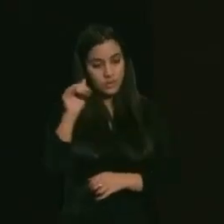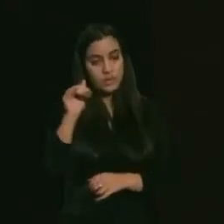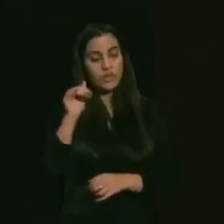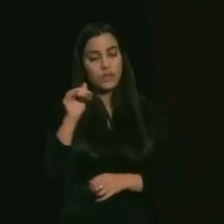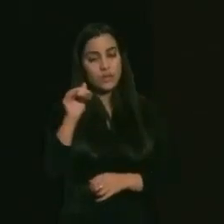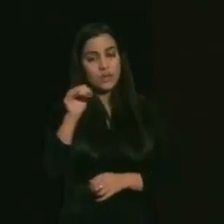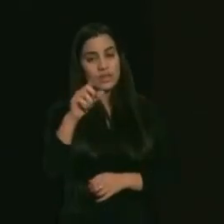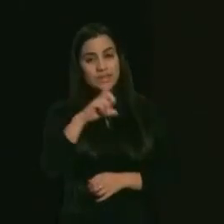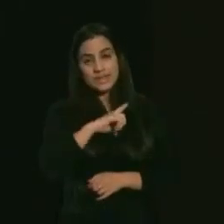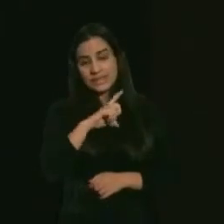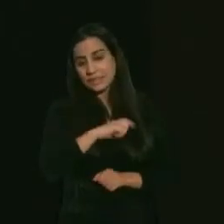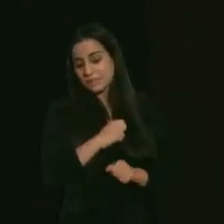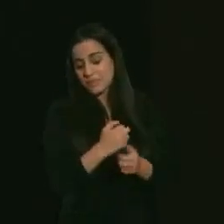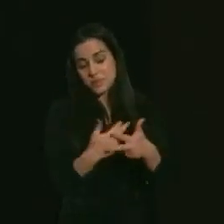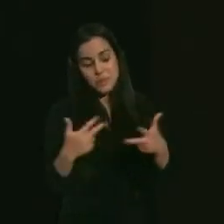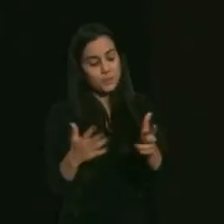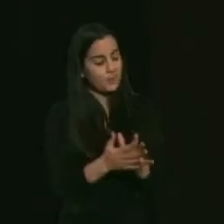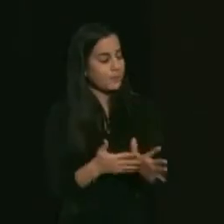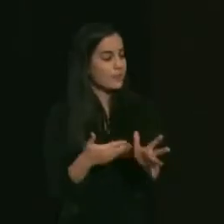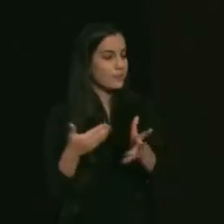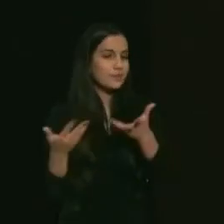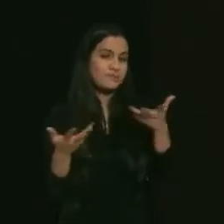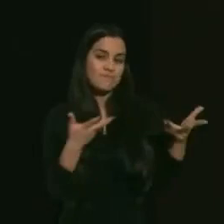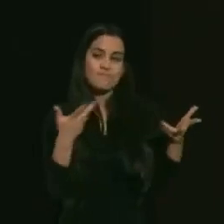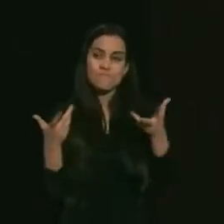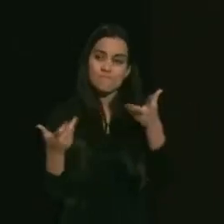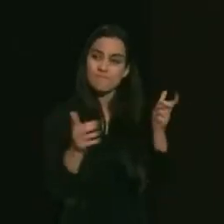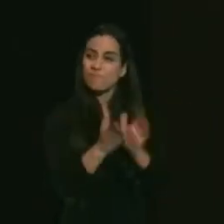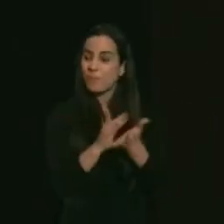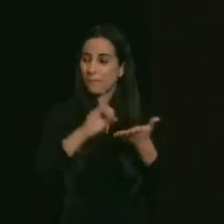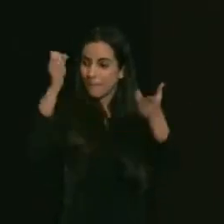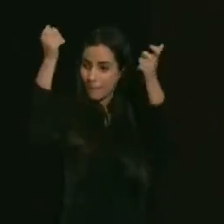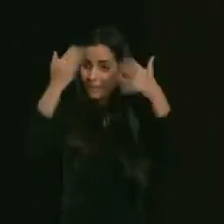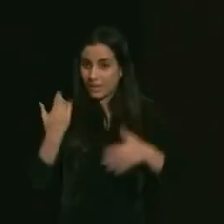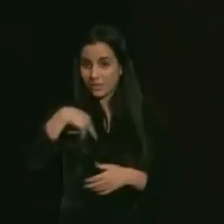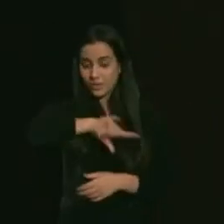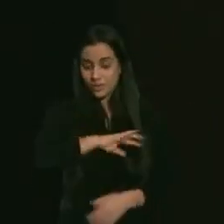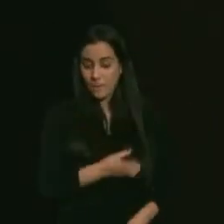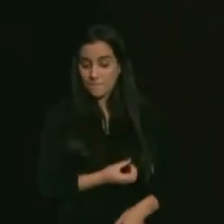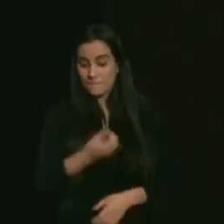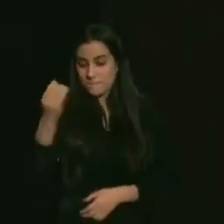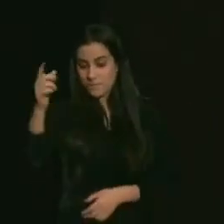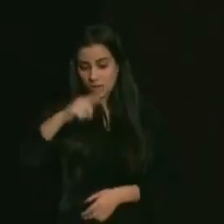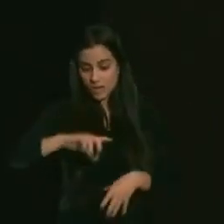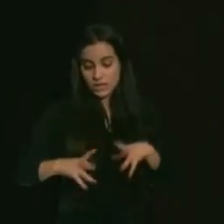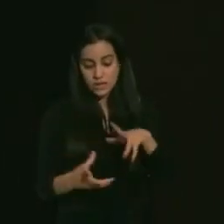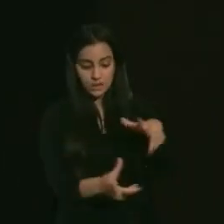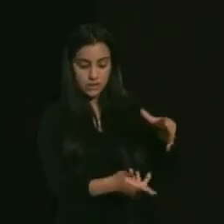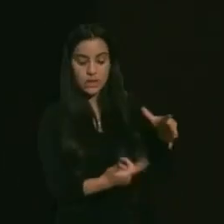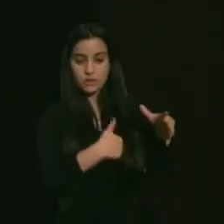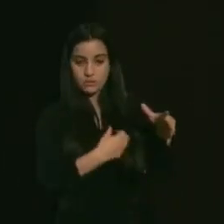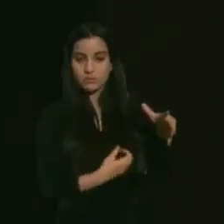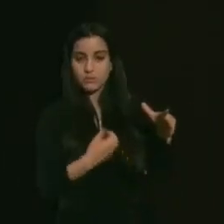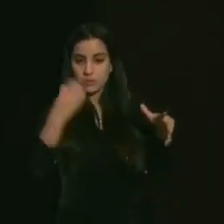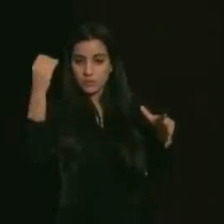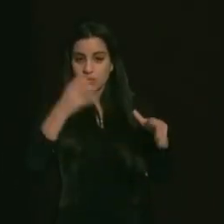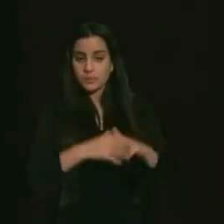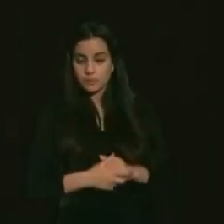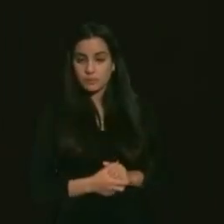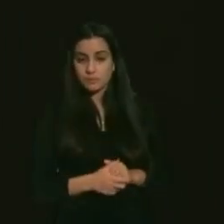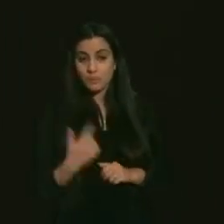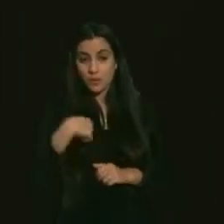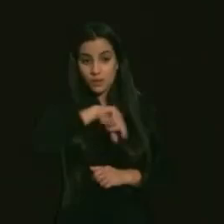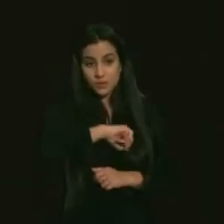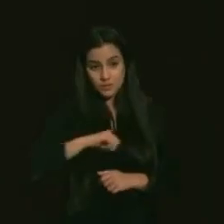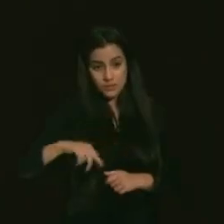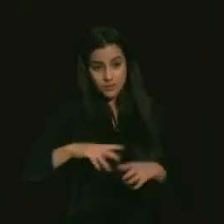que transcende. A palavra de Deus diz que nós somos peregrinos. Estamos de passagem por aqui. E quando andamos neste